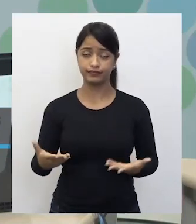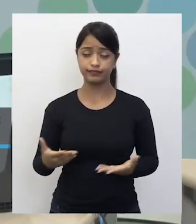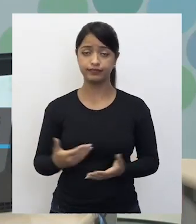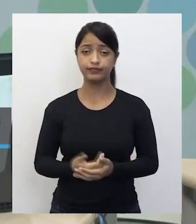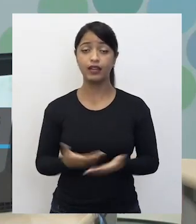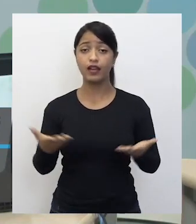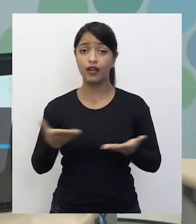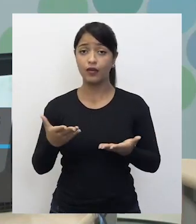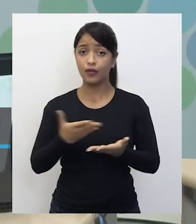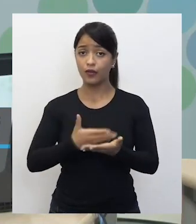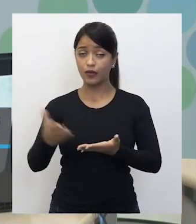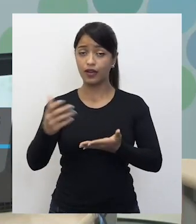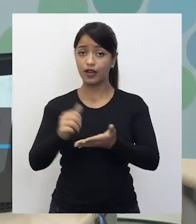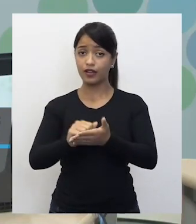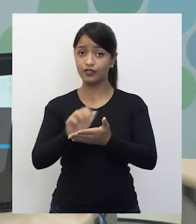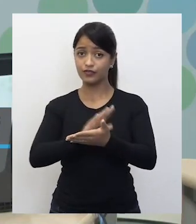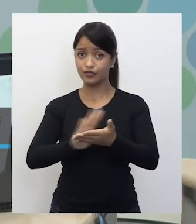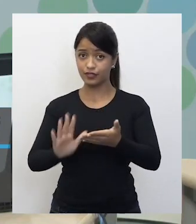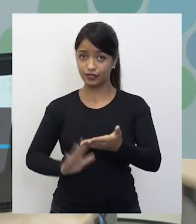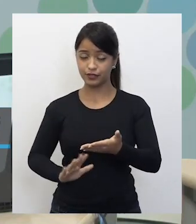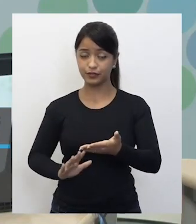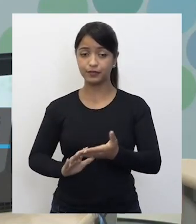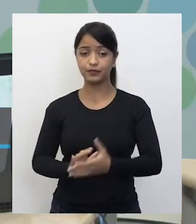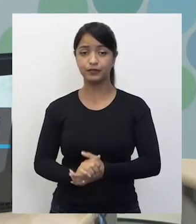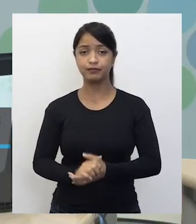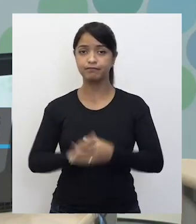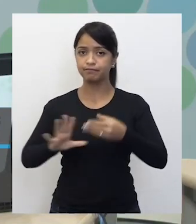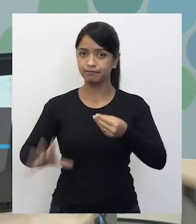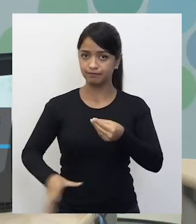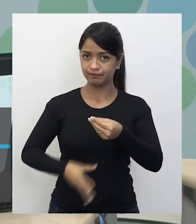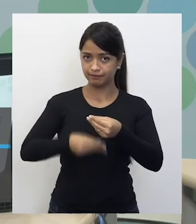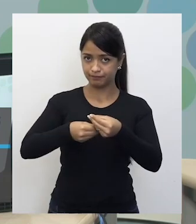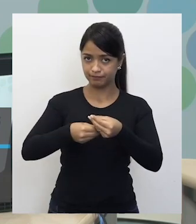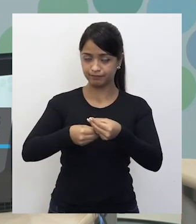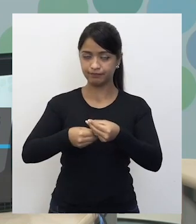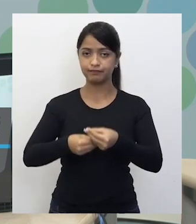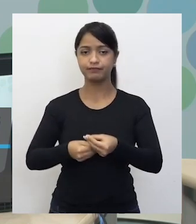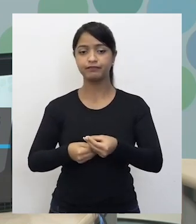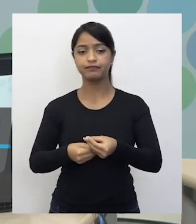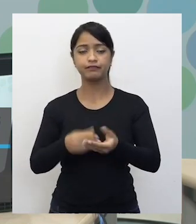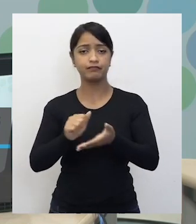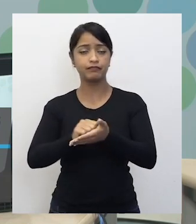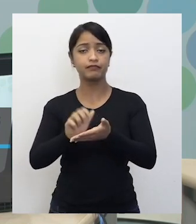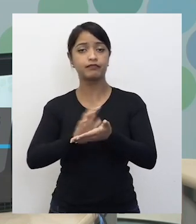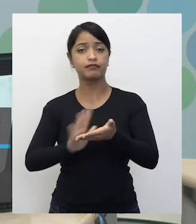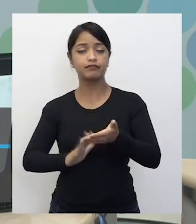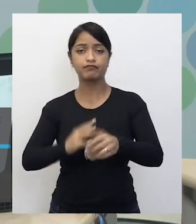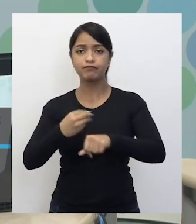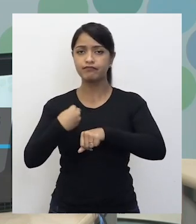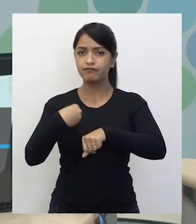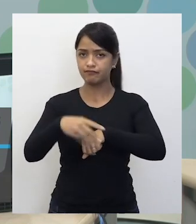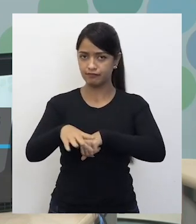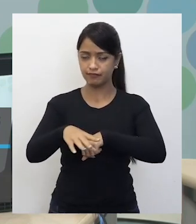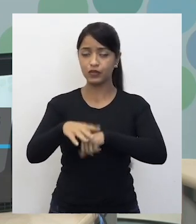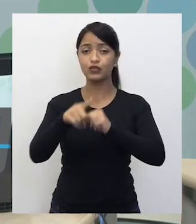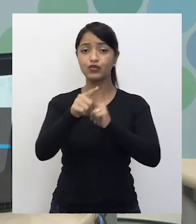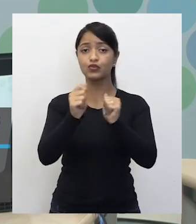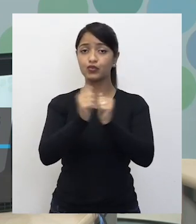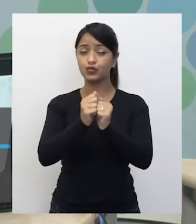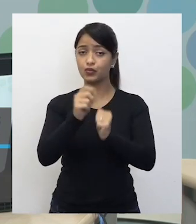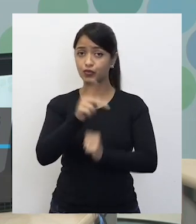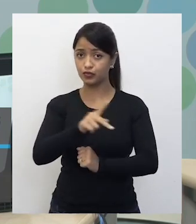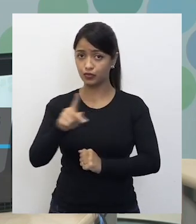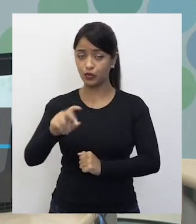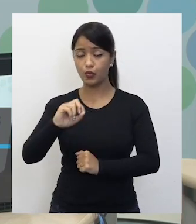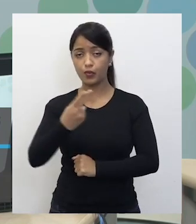aí para uma atividade agora, que é para uma atividade complementar. Então, é uma atividade para você fazer aí sobre orientação do seu professor, junto